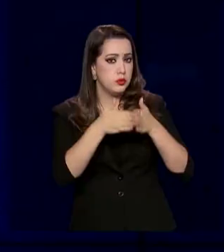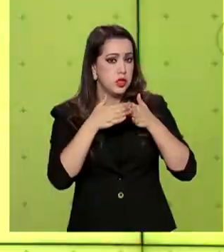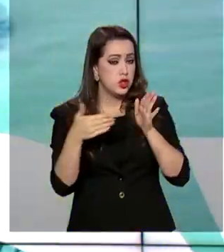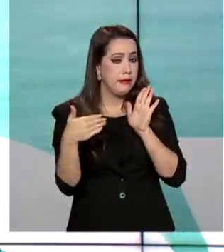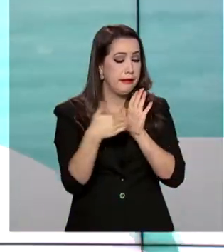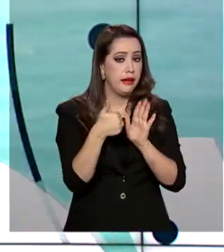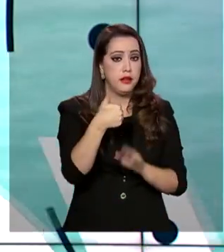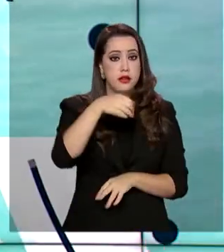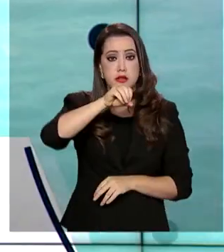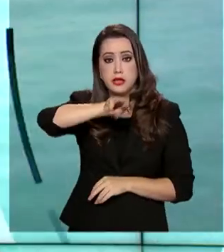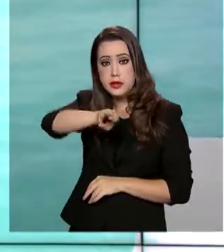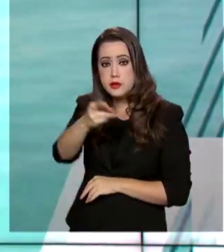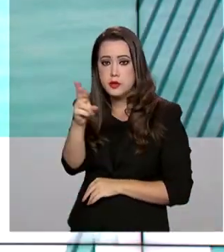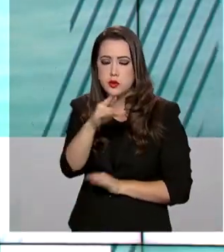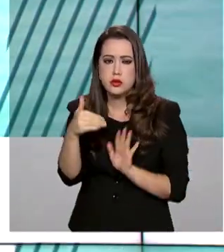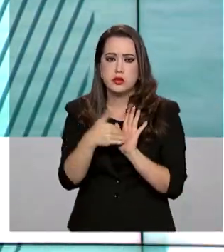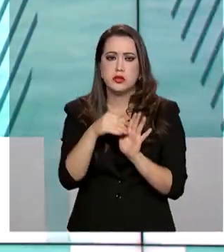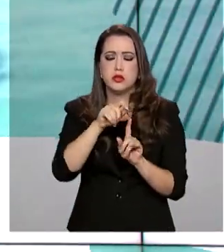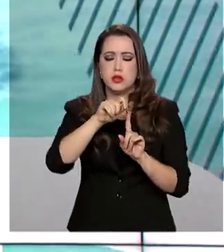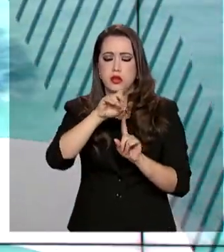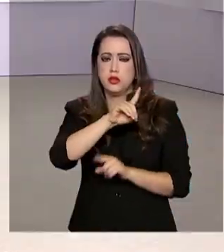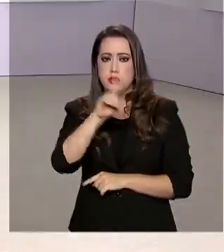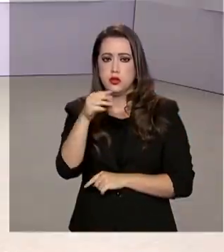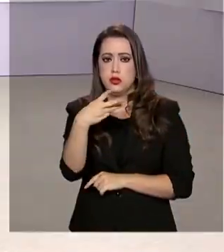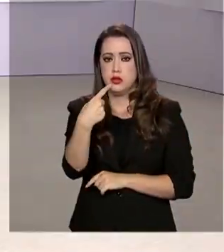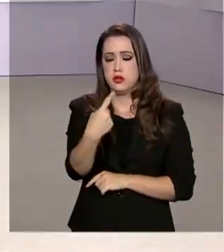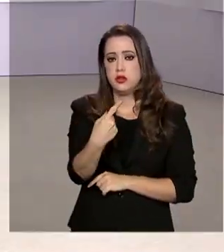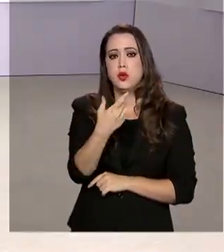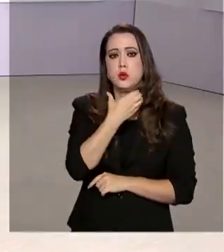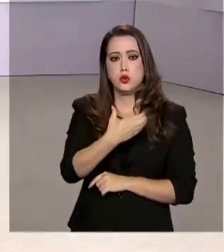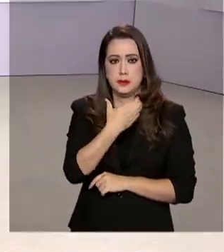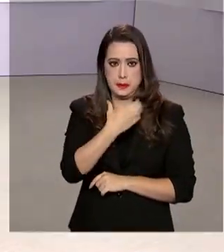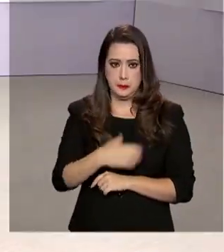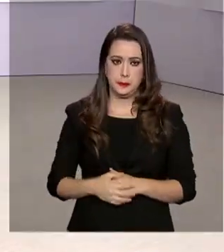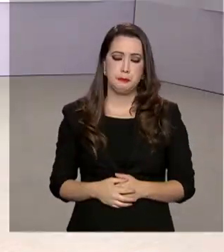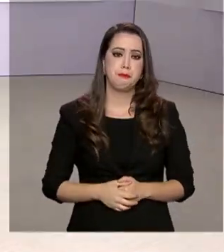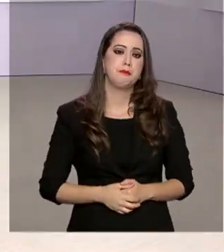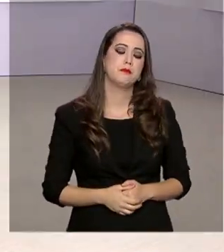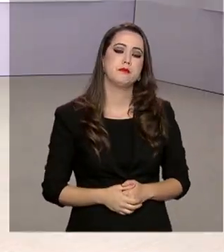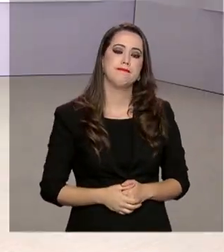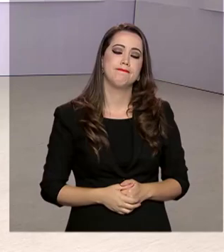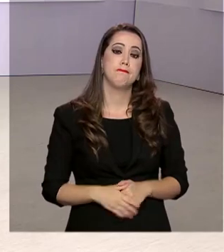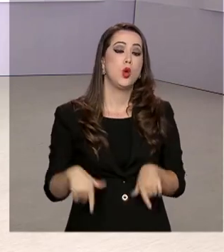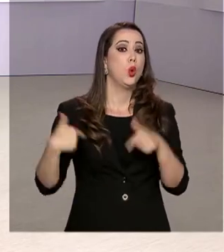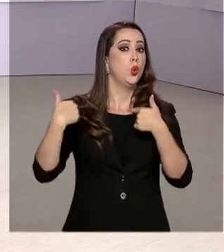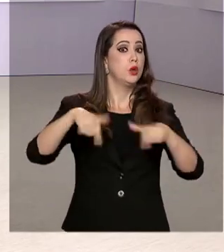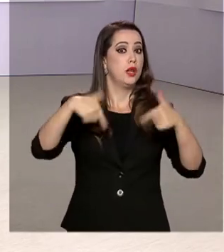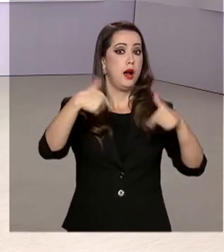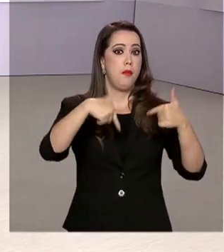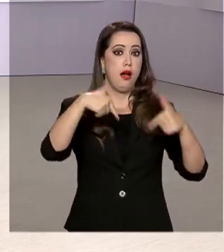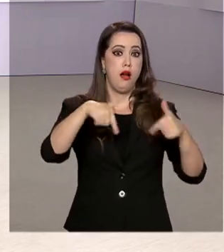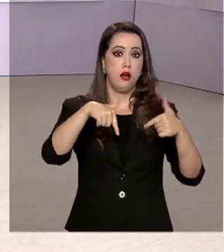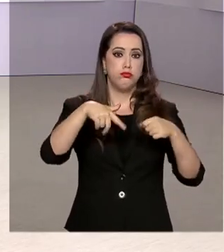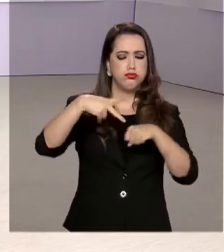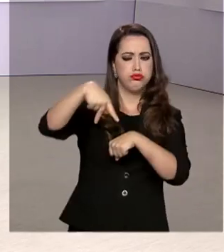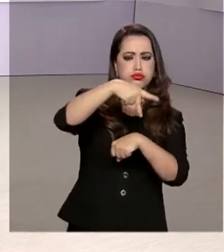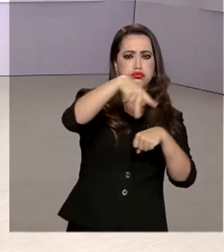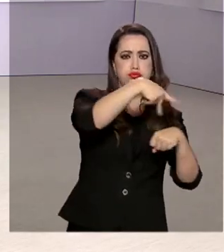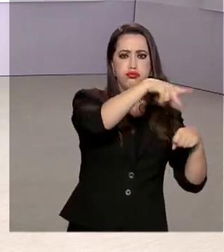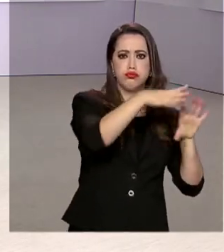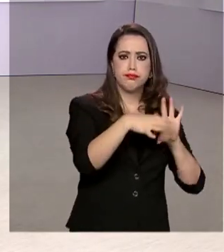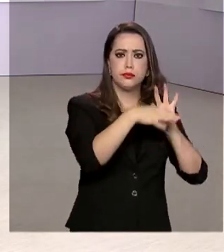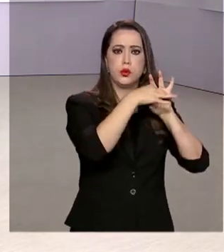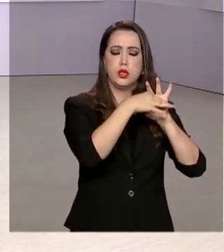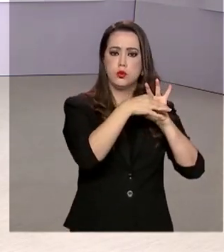até 31 de dezembro. E uma operação internacional contra o tráfico de drogas. Brasil e